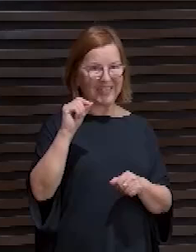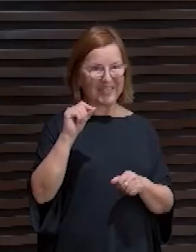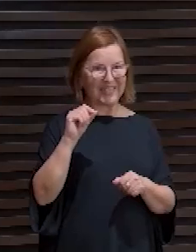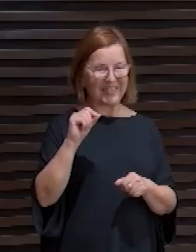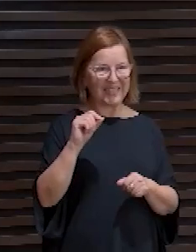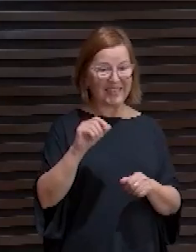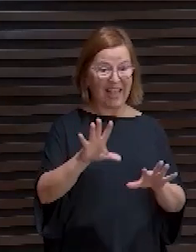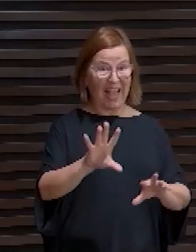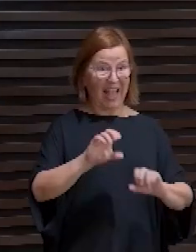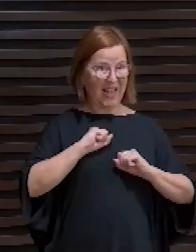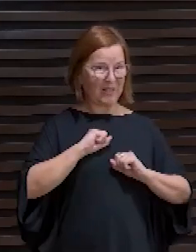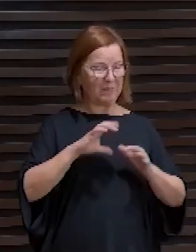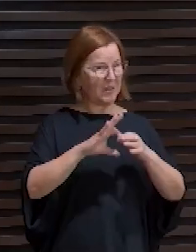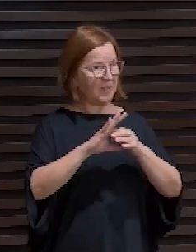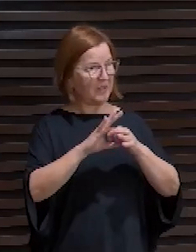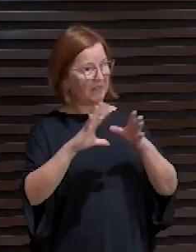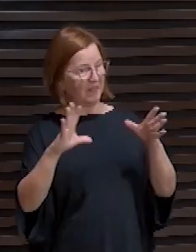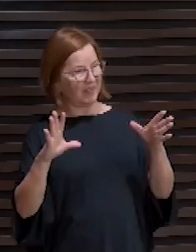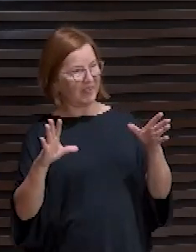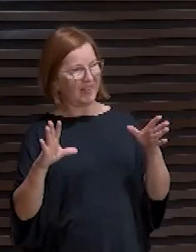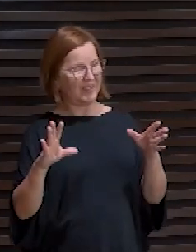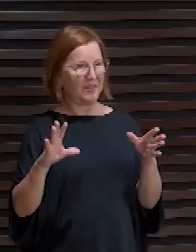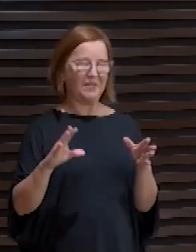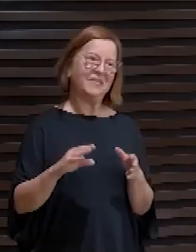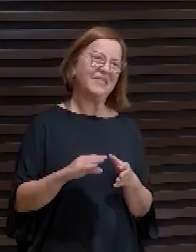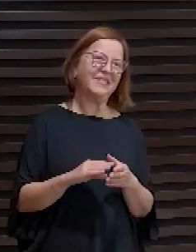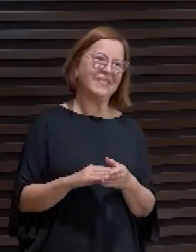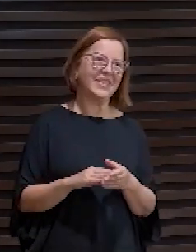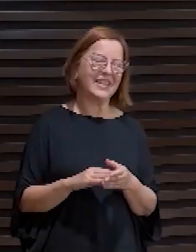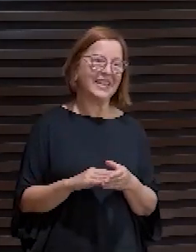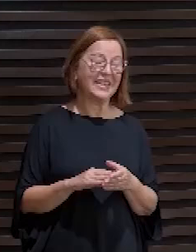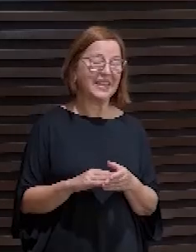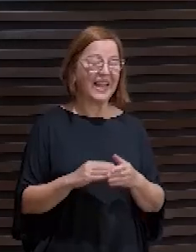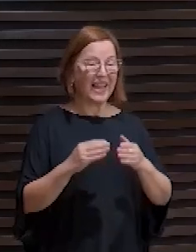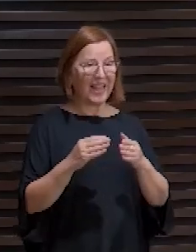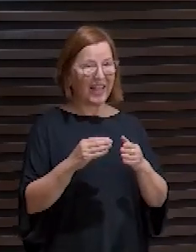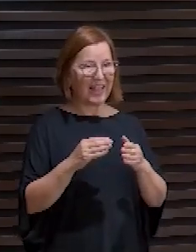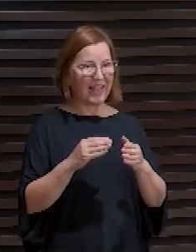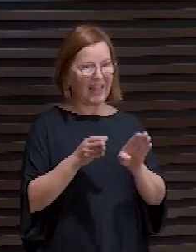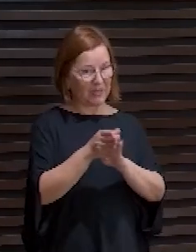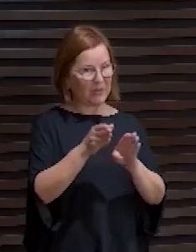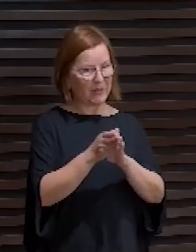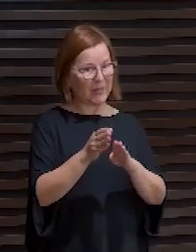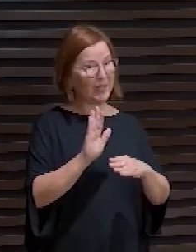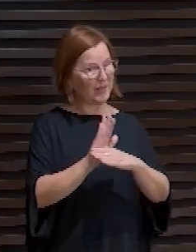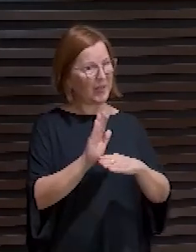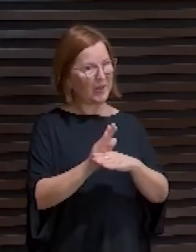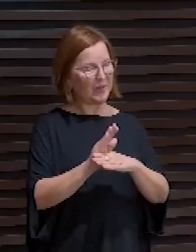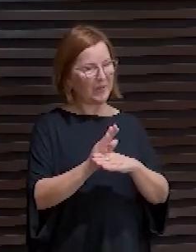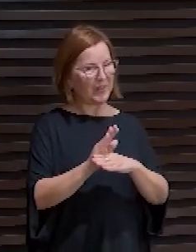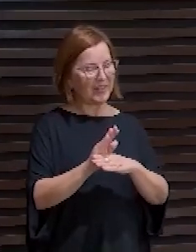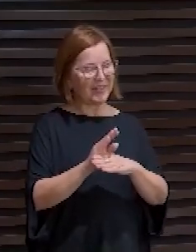da edificação e do auxílio de outros membros. O que diz o versículo 24 de Hebreus 10.